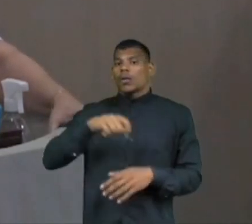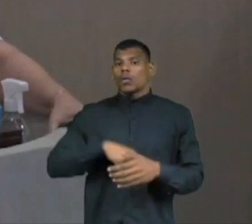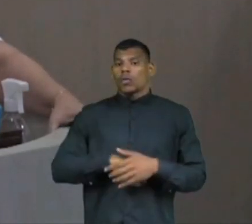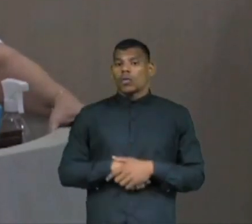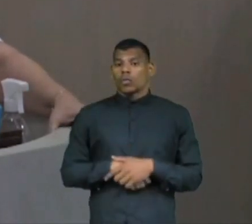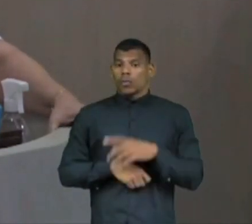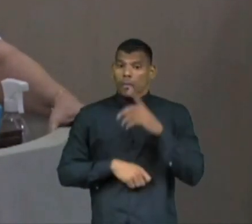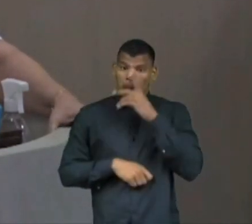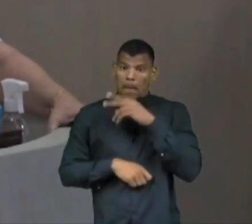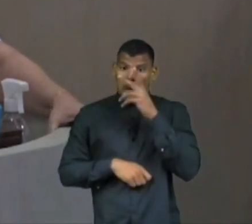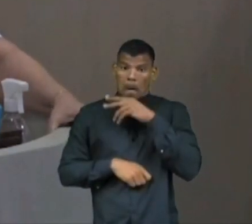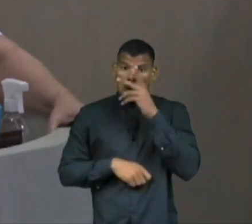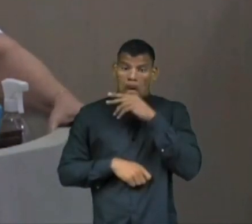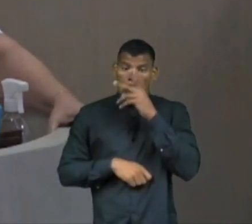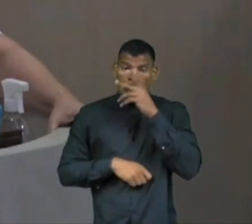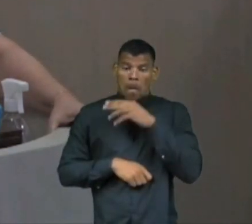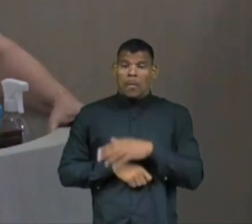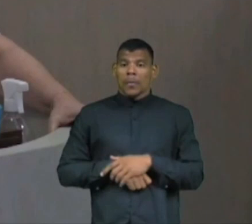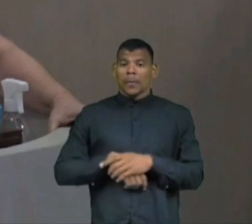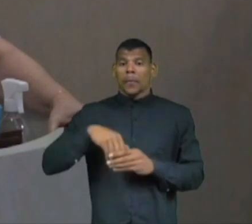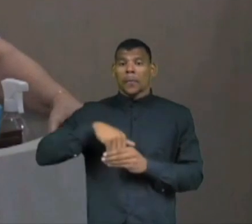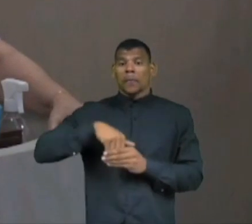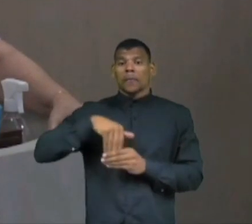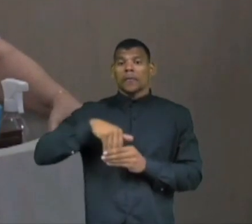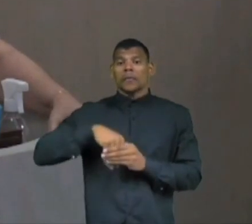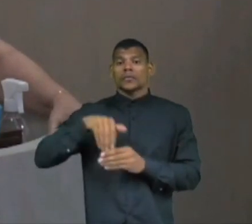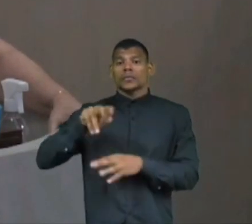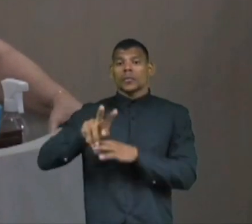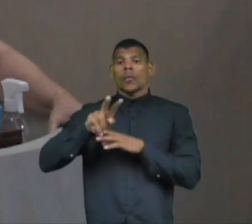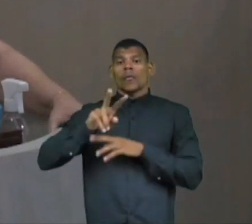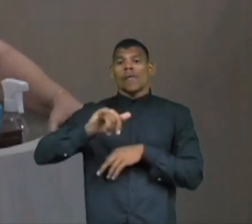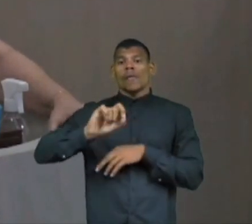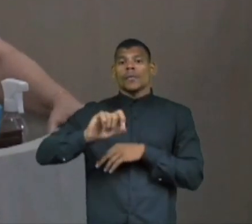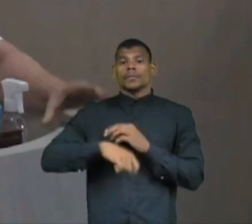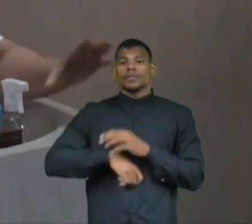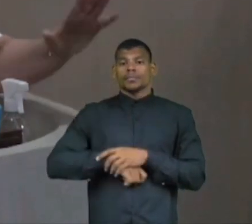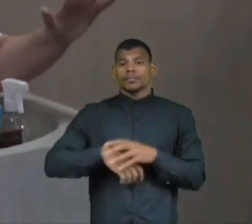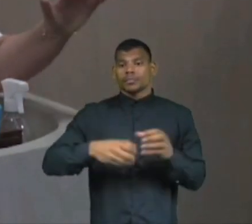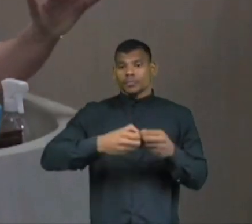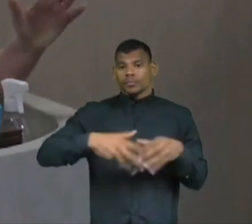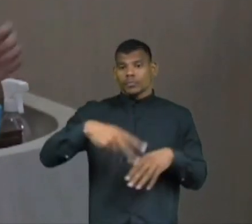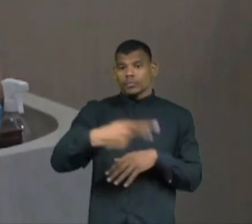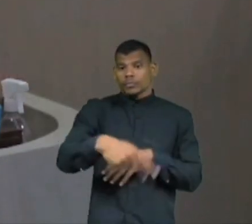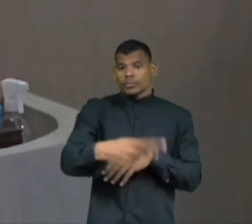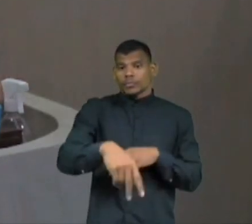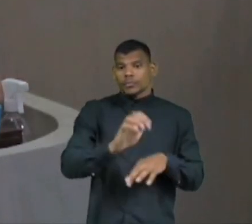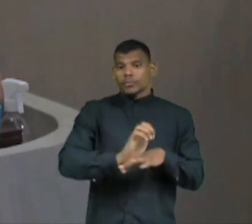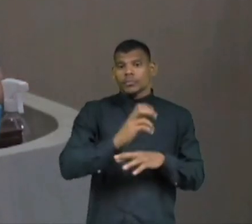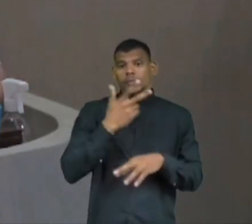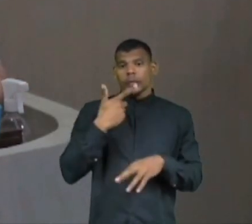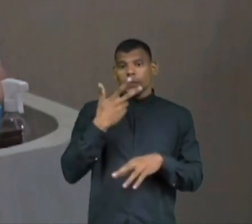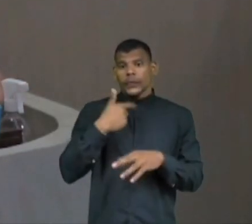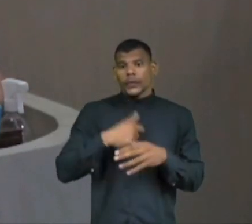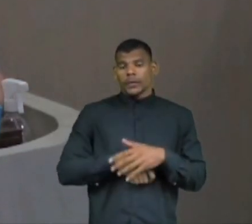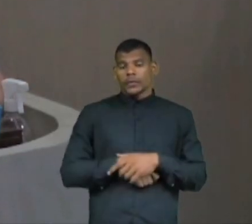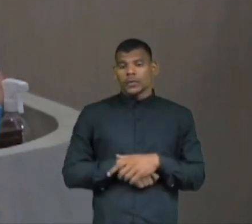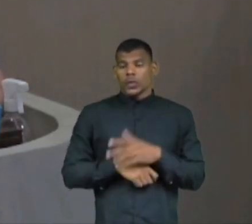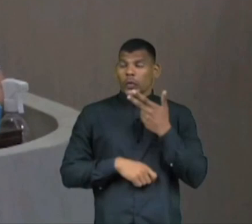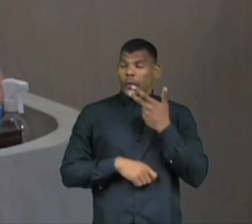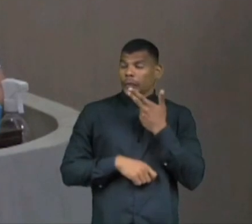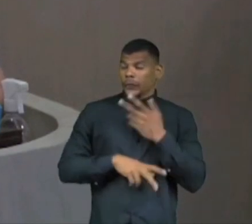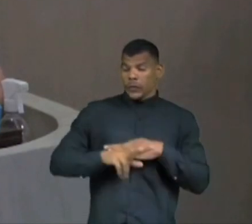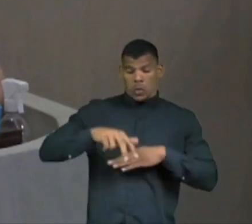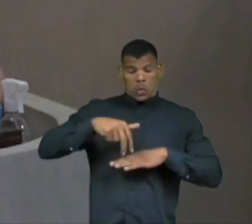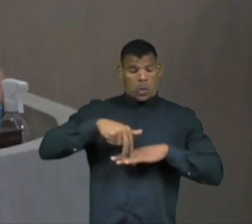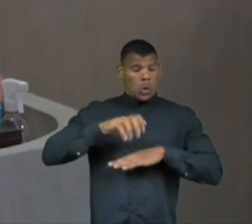mesmo dia votando para um empréstimo que vai afundar esse Estado aqui. Vamos dizer aqui, vamos subir a tribuna, o nosso